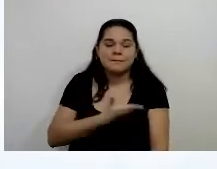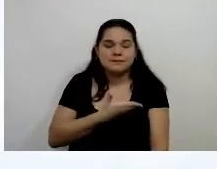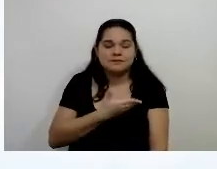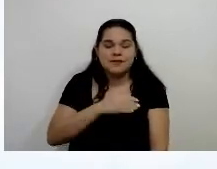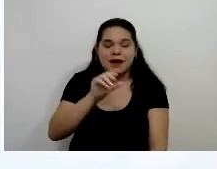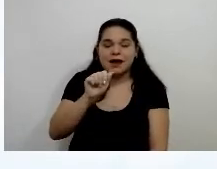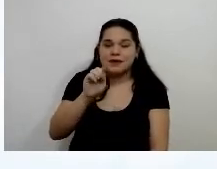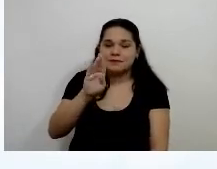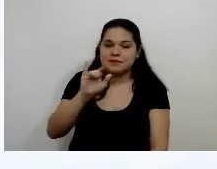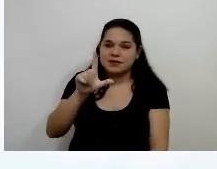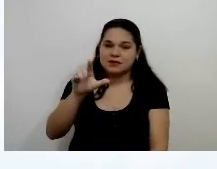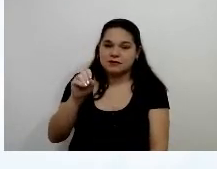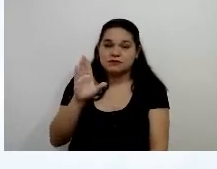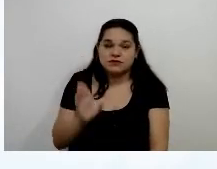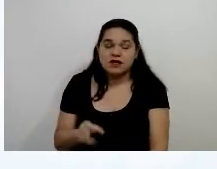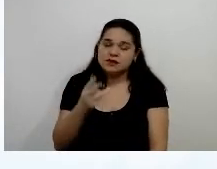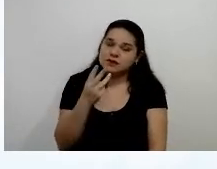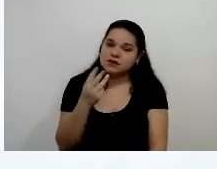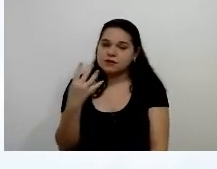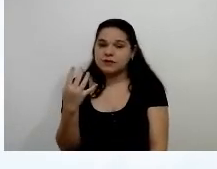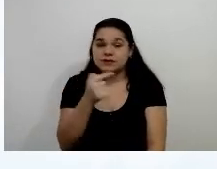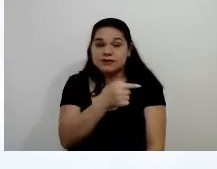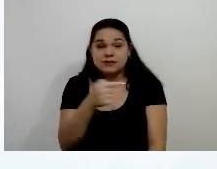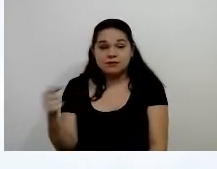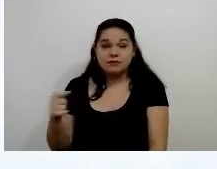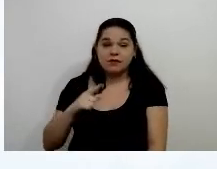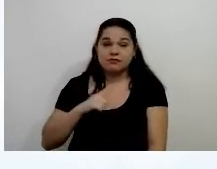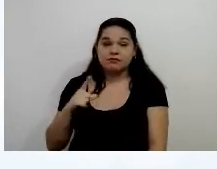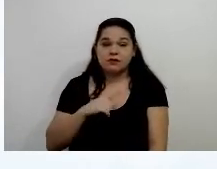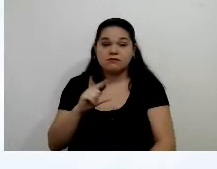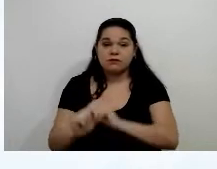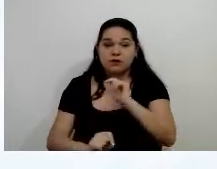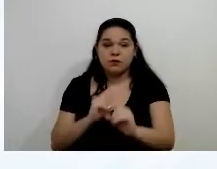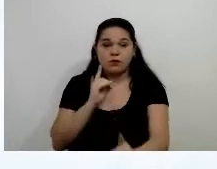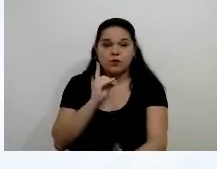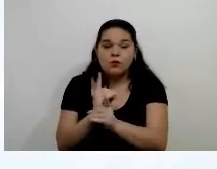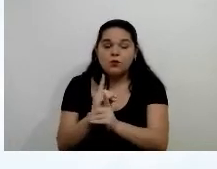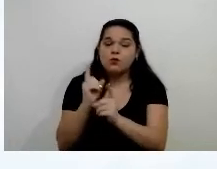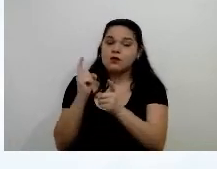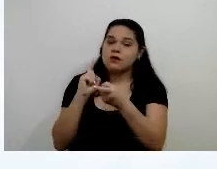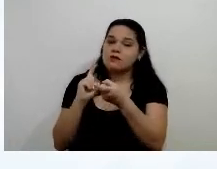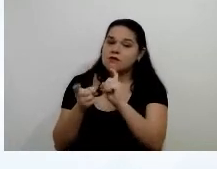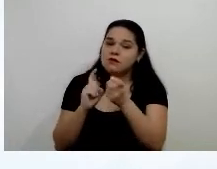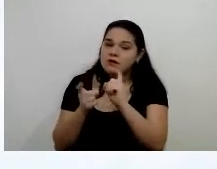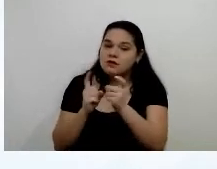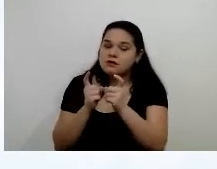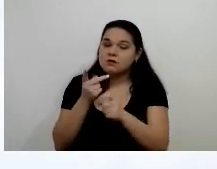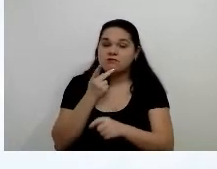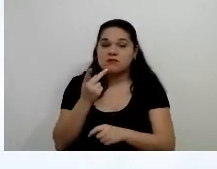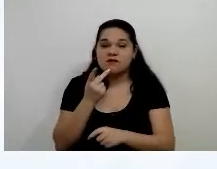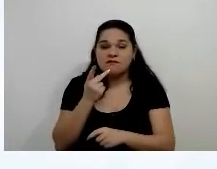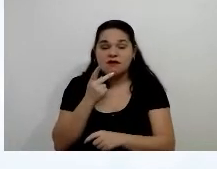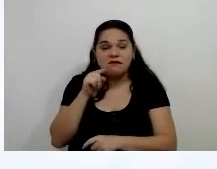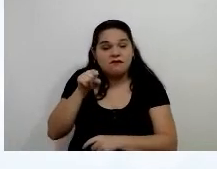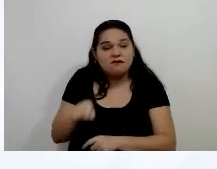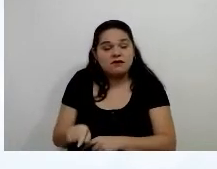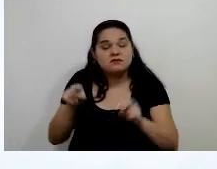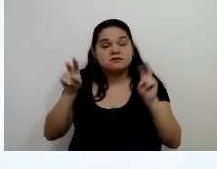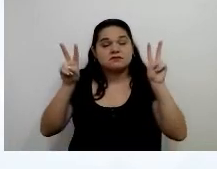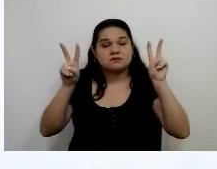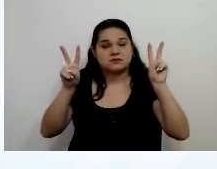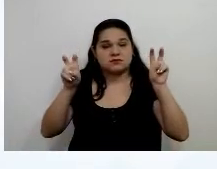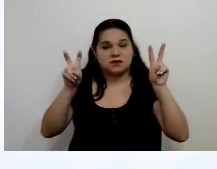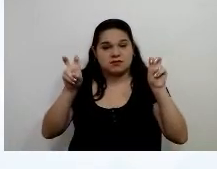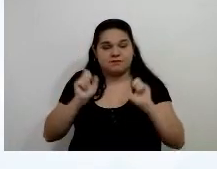que há 3 ou 4 semanas nós tivemos um encontro, uma reunião, para tratar exatamente desse espaço que a